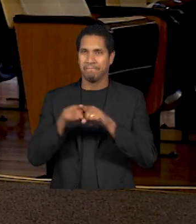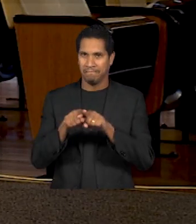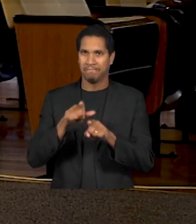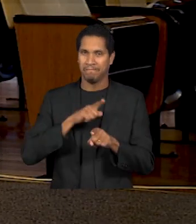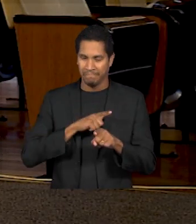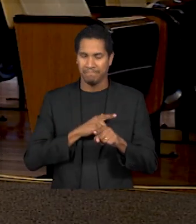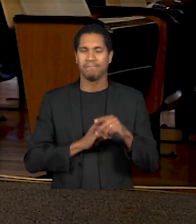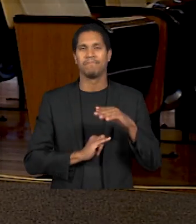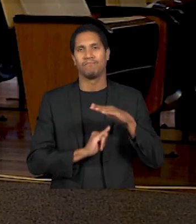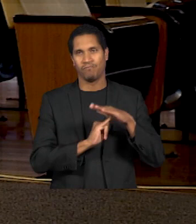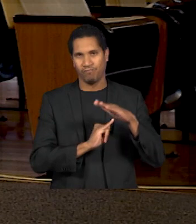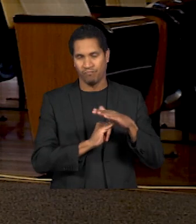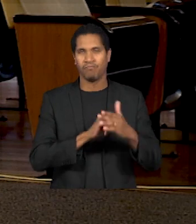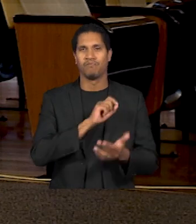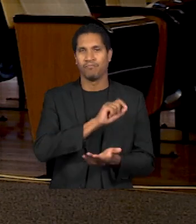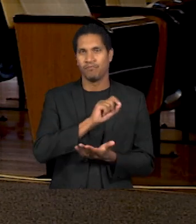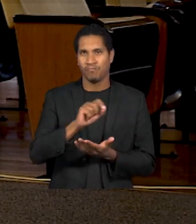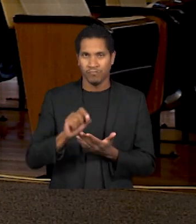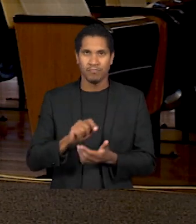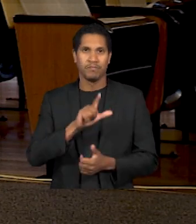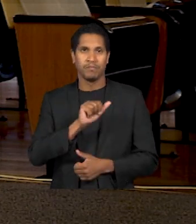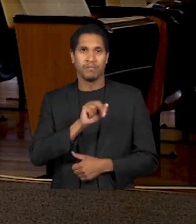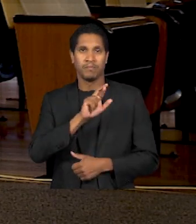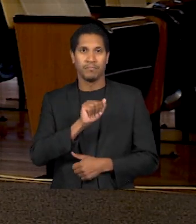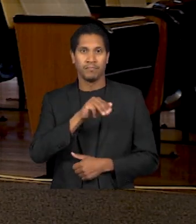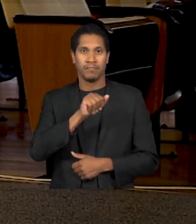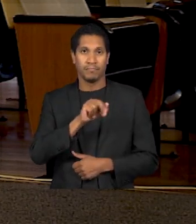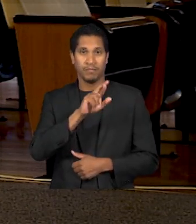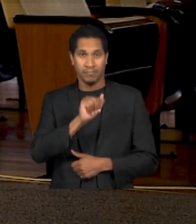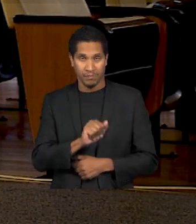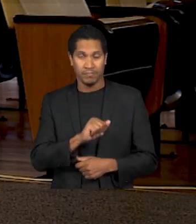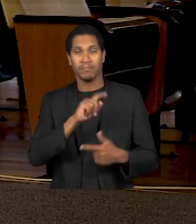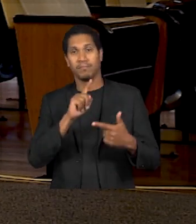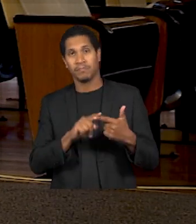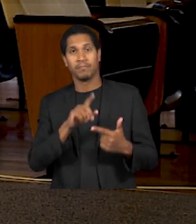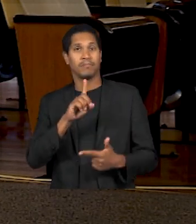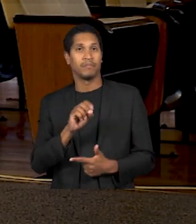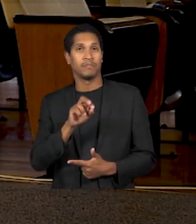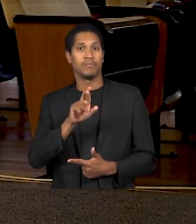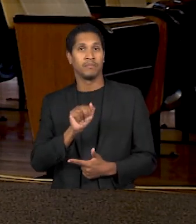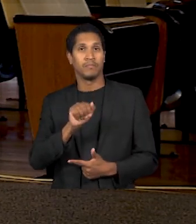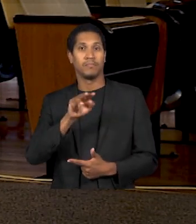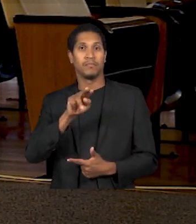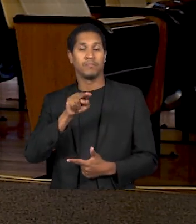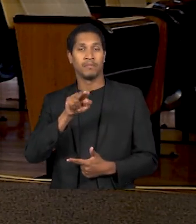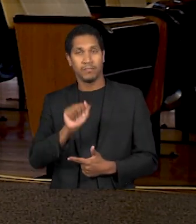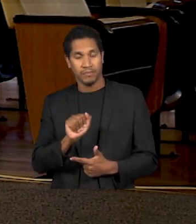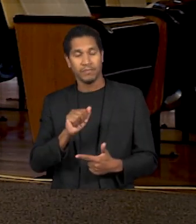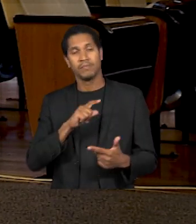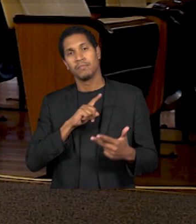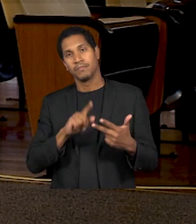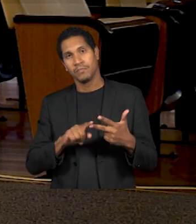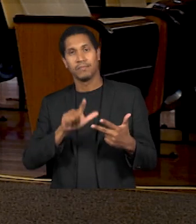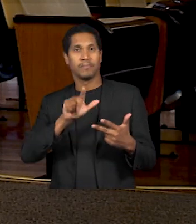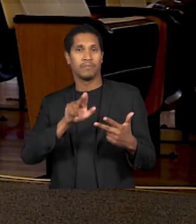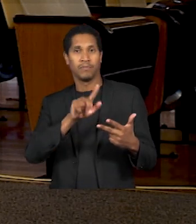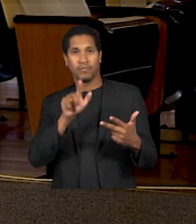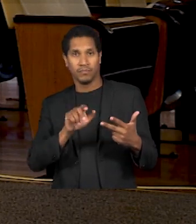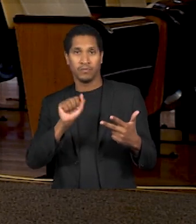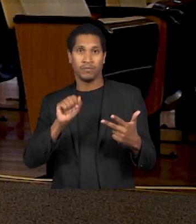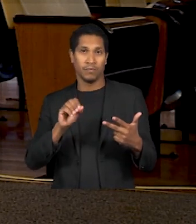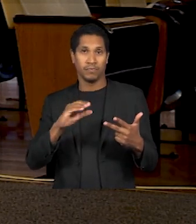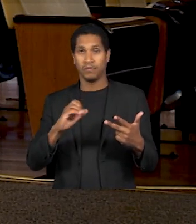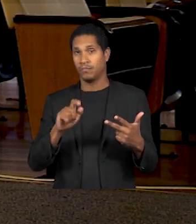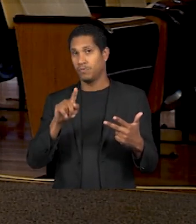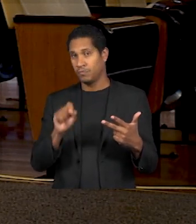com instituições que nem o Lar Amara, o Dorina, o Luz aos